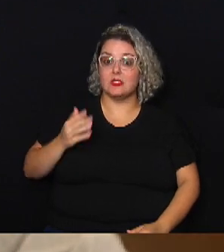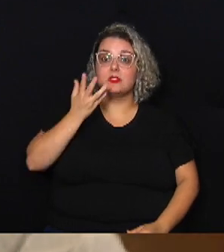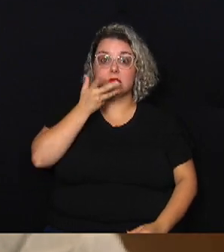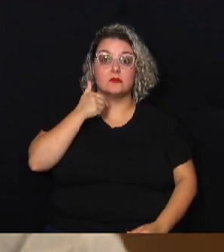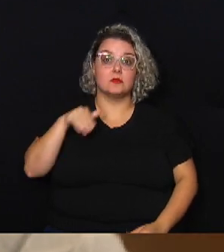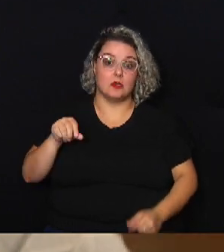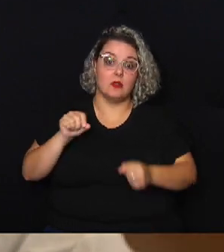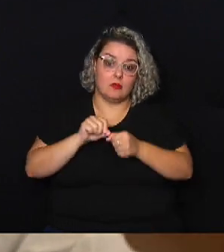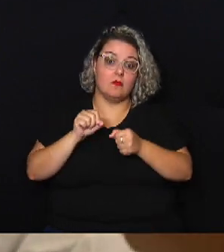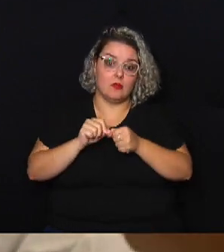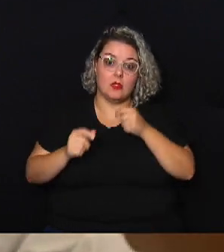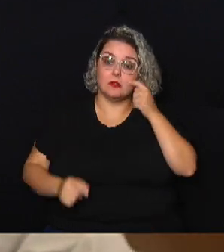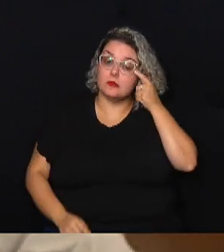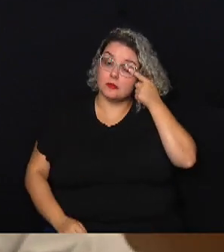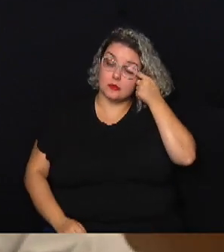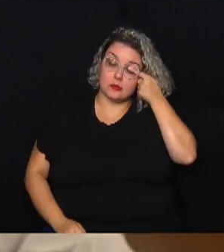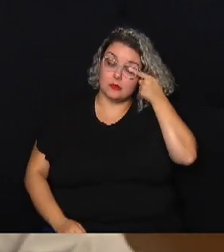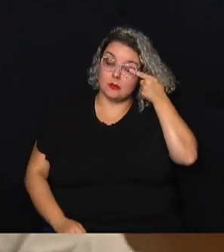em crianças.